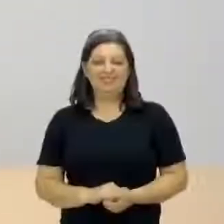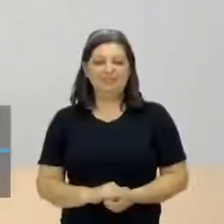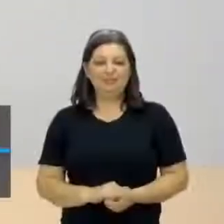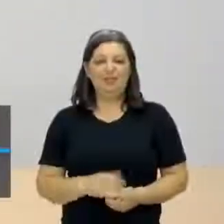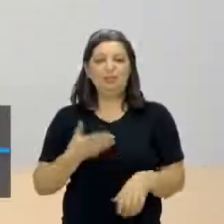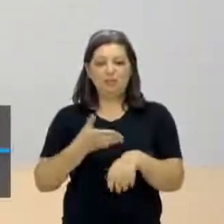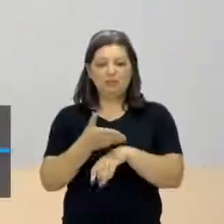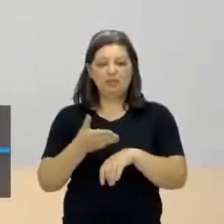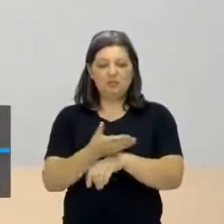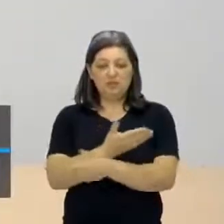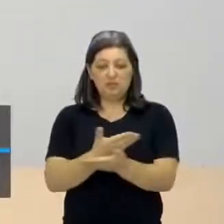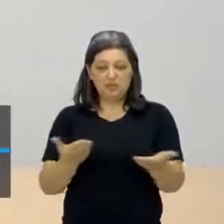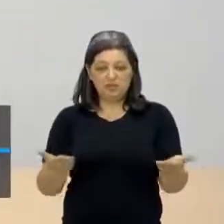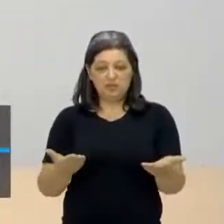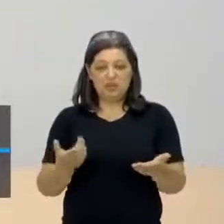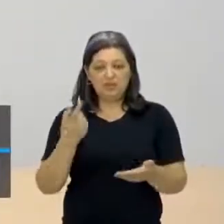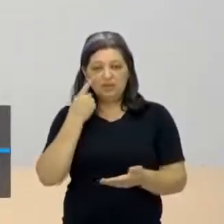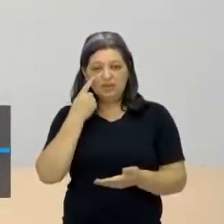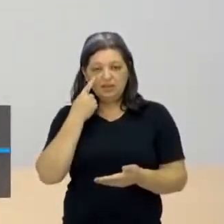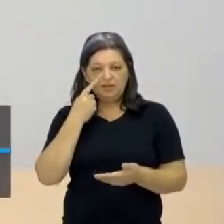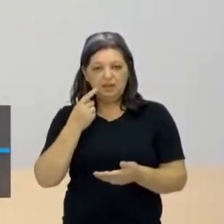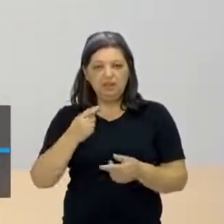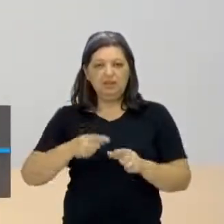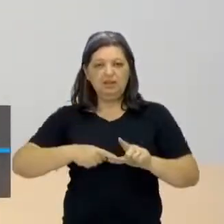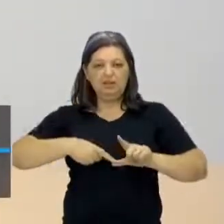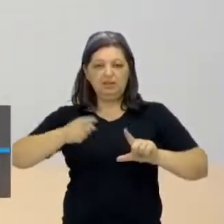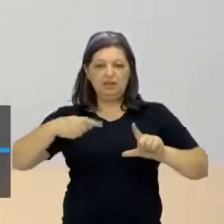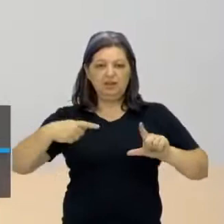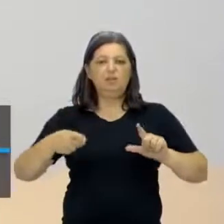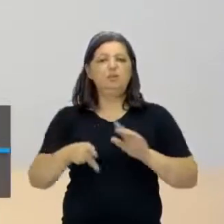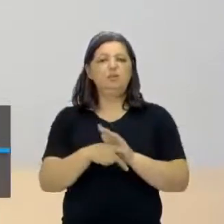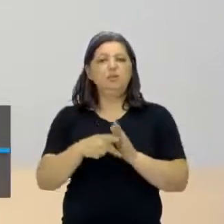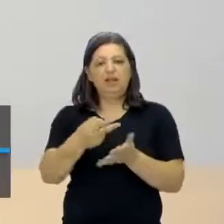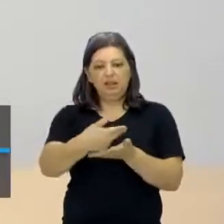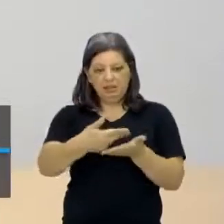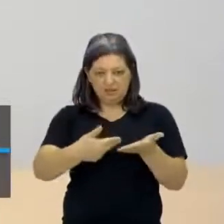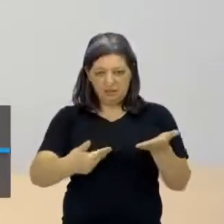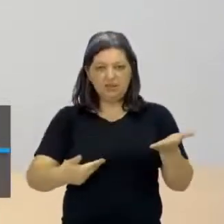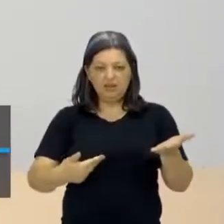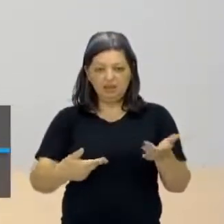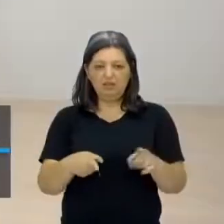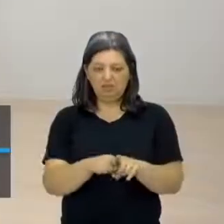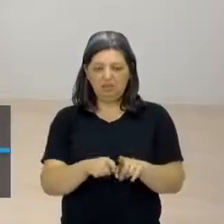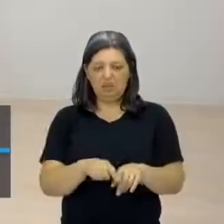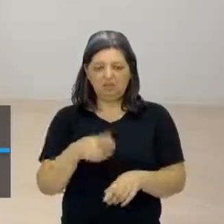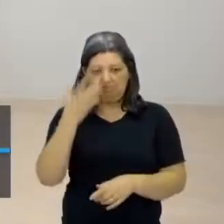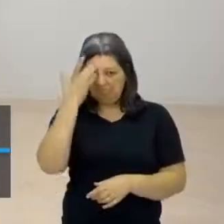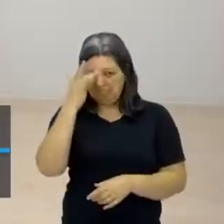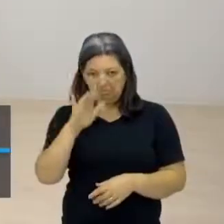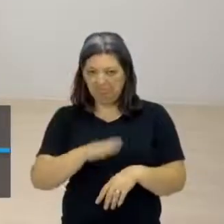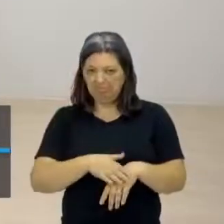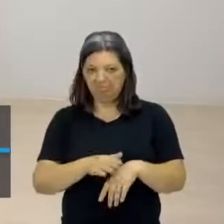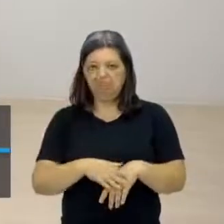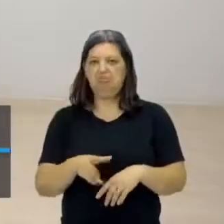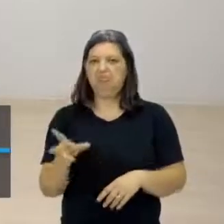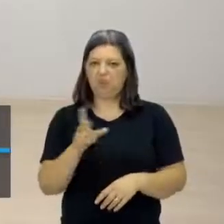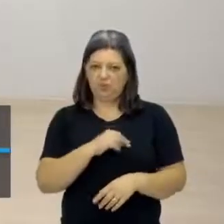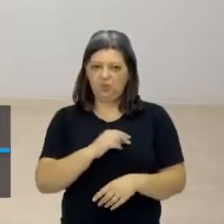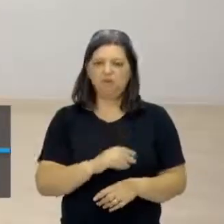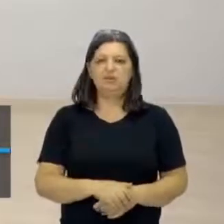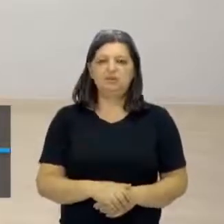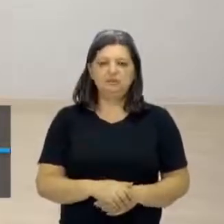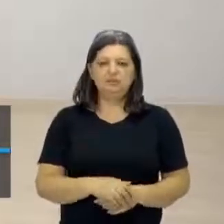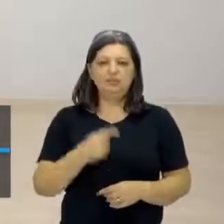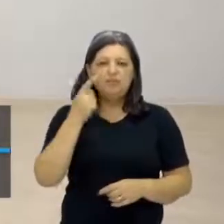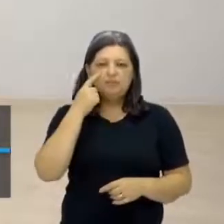Vamos lá, participação de vocês. Olha, colocaram aqui gráfico, até o desenho aqui do gráfico, que eu não sei fazer. Exato, isso, verdadeiro ou falso, isso aí nem uma tabela. Eu vou até